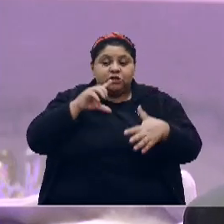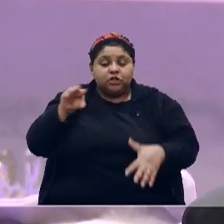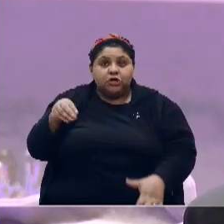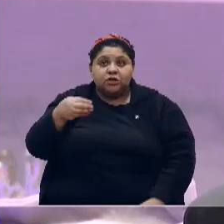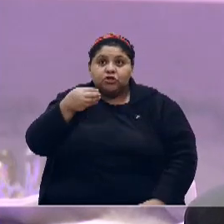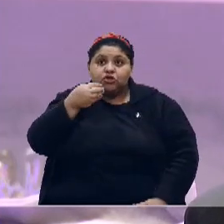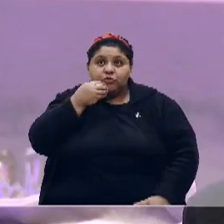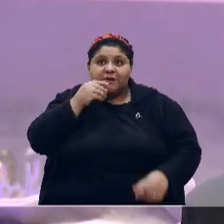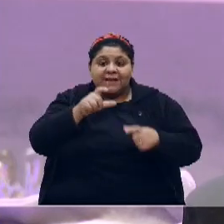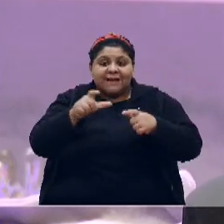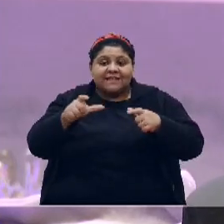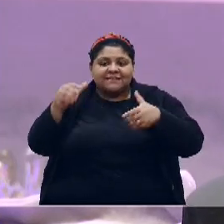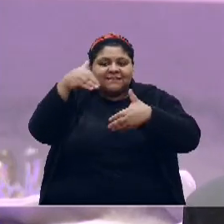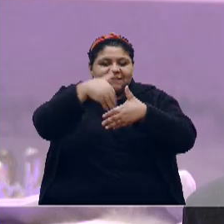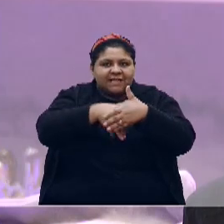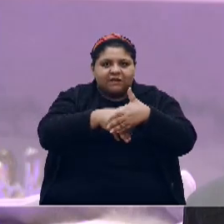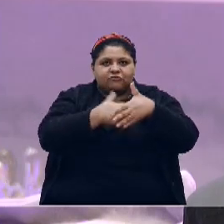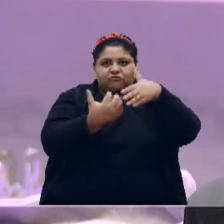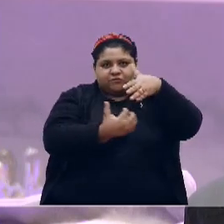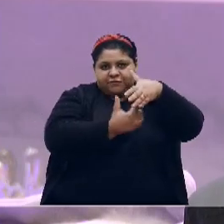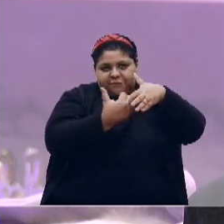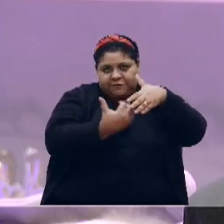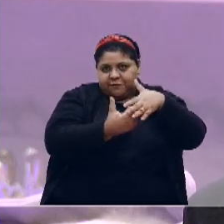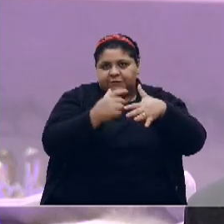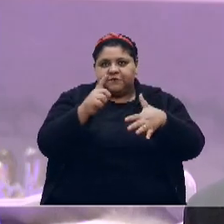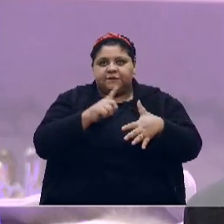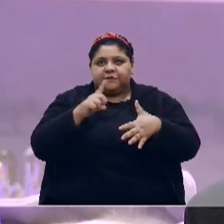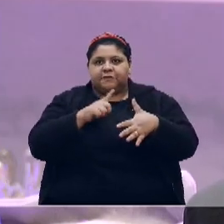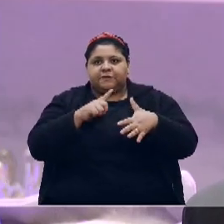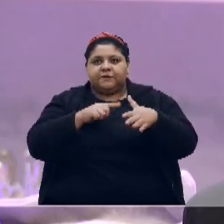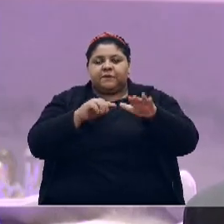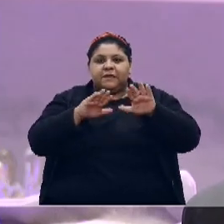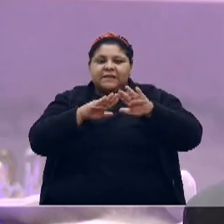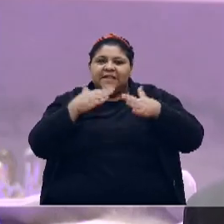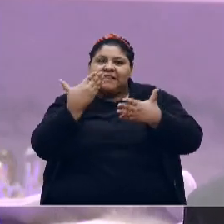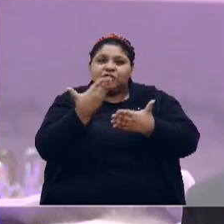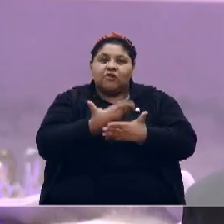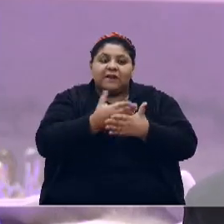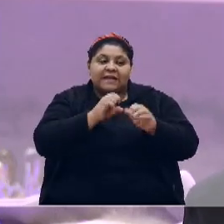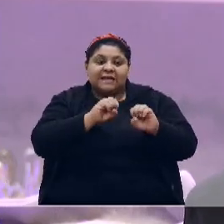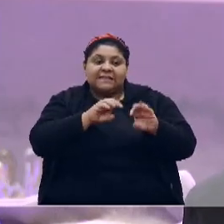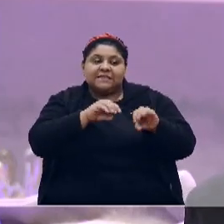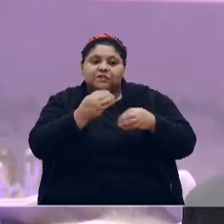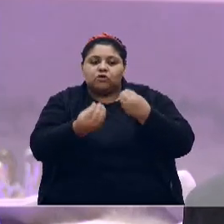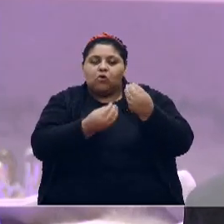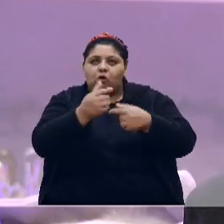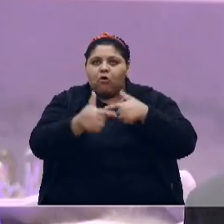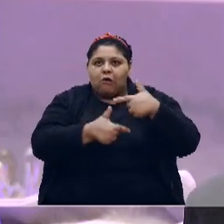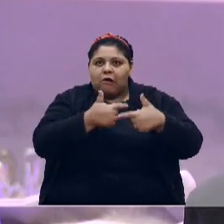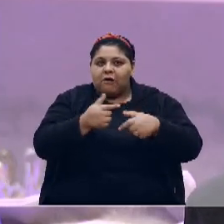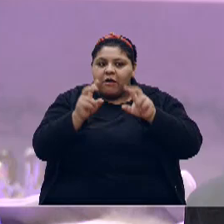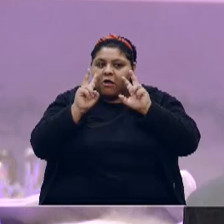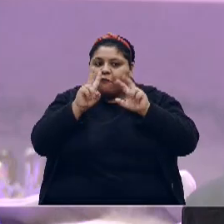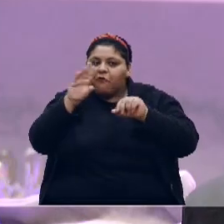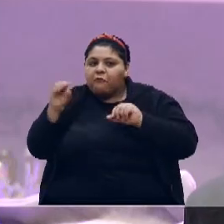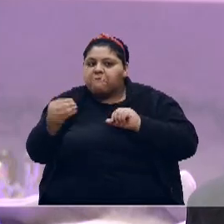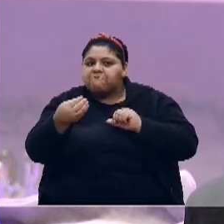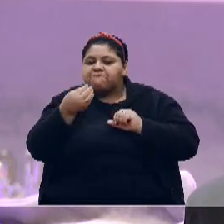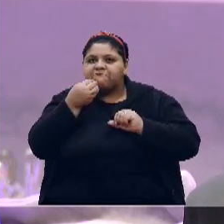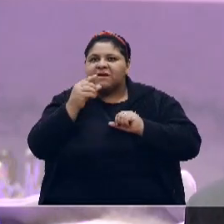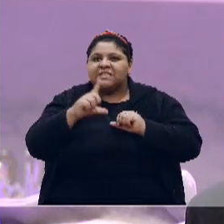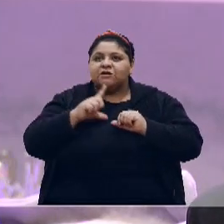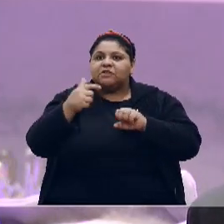de crescer lá dentro, né? Então, eles têm lá a escolinha, onde eles te ensinam tudo. E eu vi ali uma oportunidade de ter